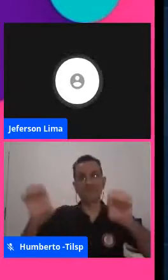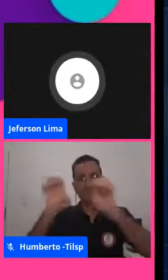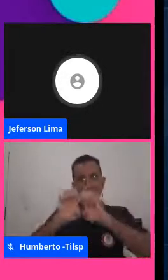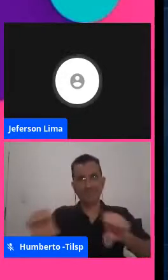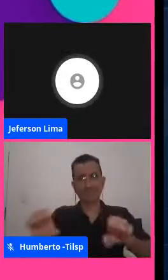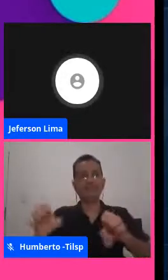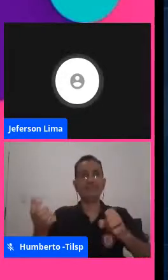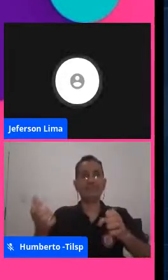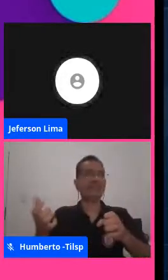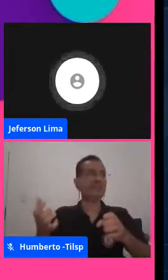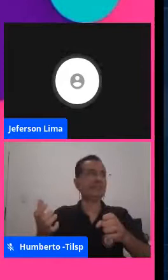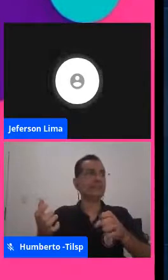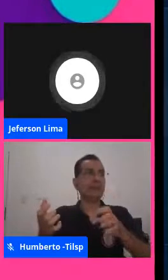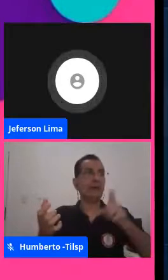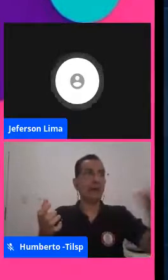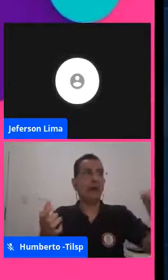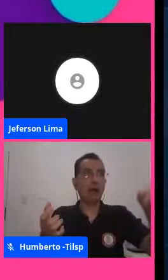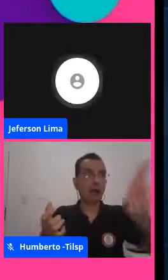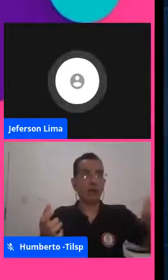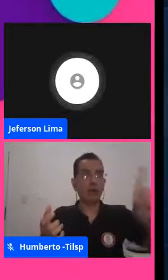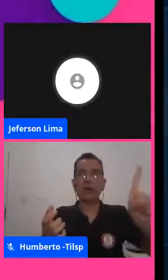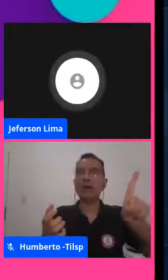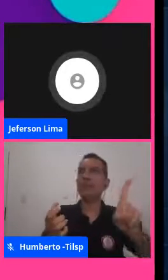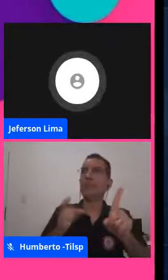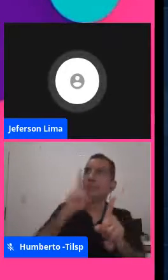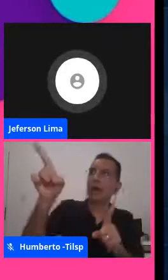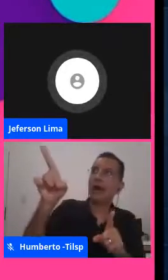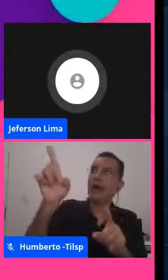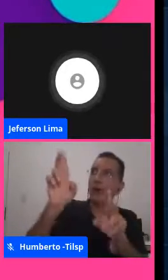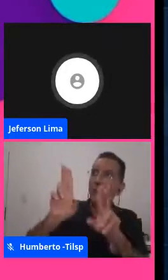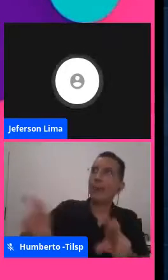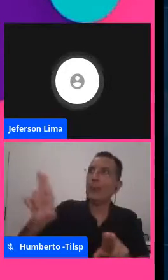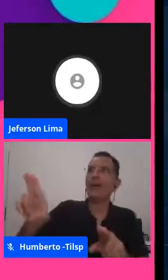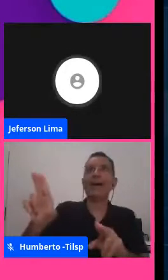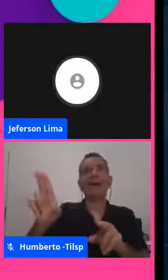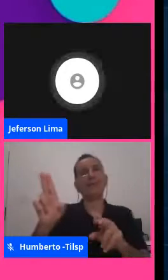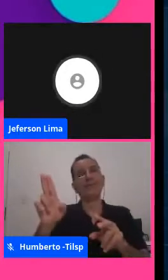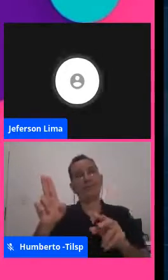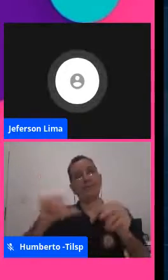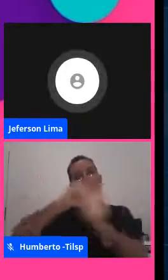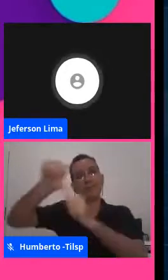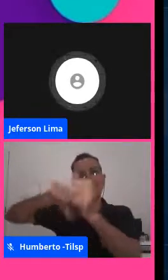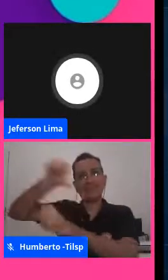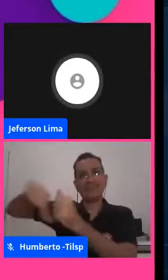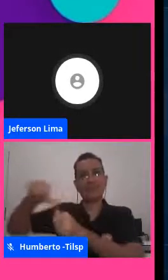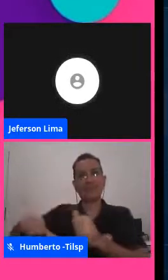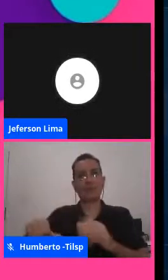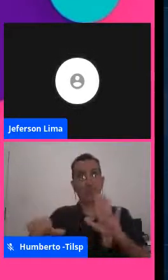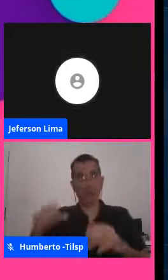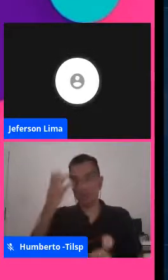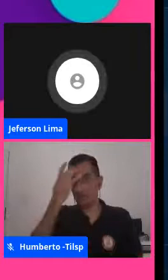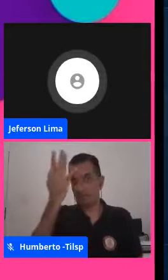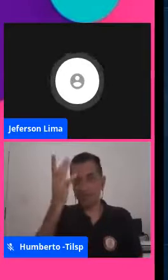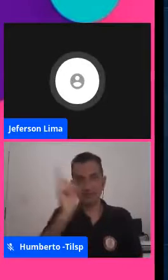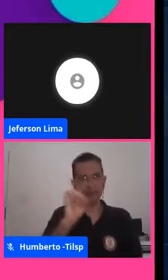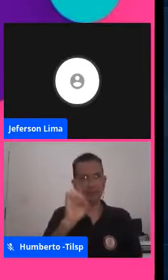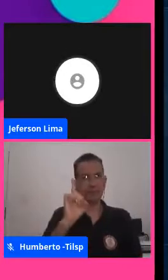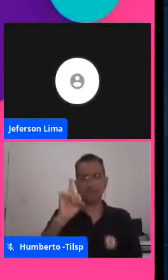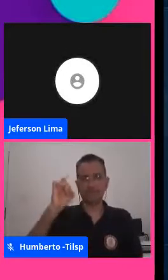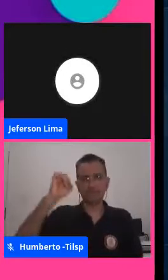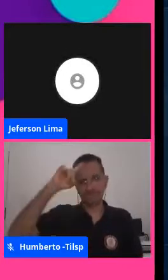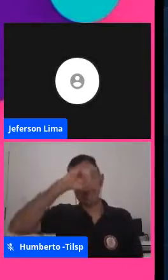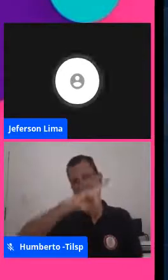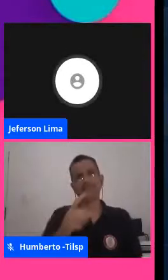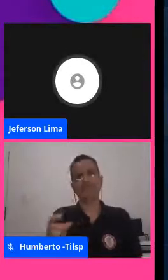extremamente complexo. Nunca trivial. Ou melhor, é até trivial em alguns aspectos, mas envolve complexidades ali. De hardware,